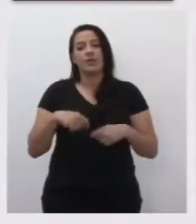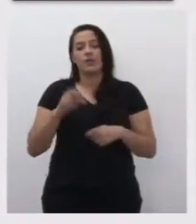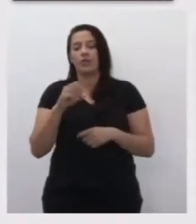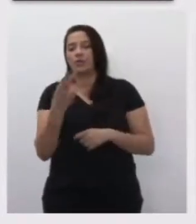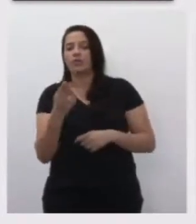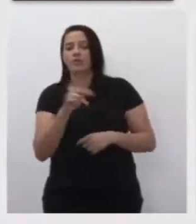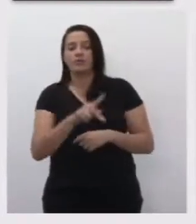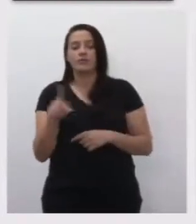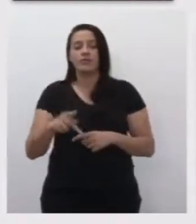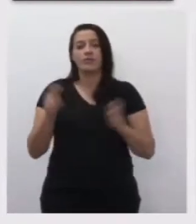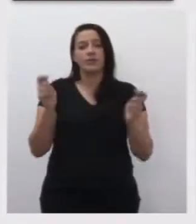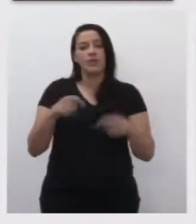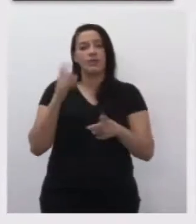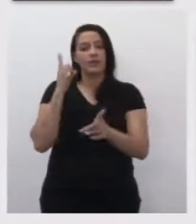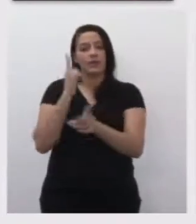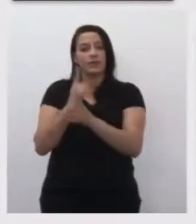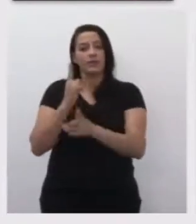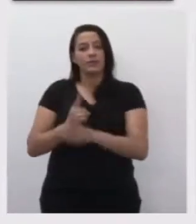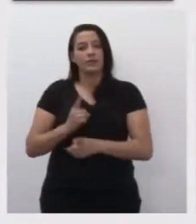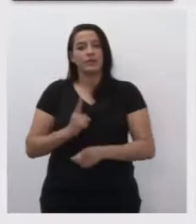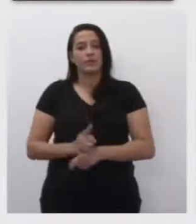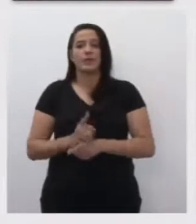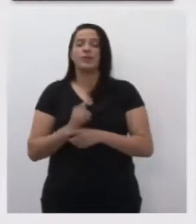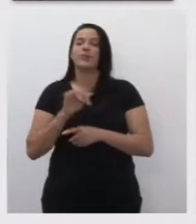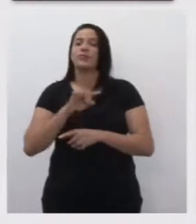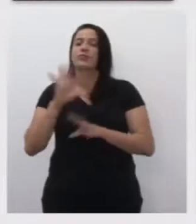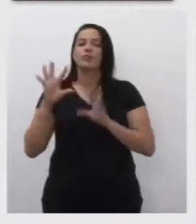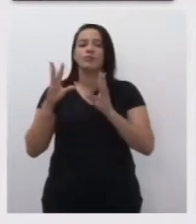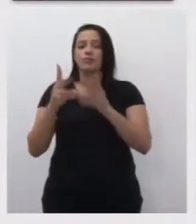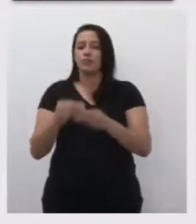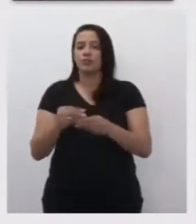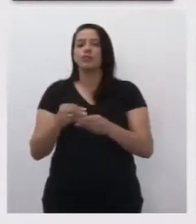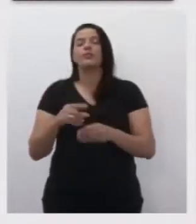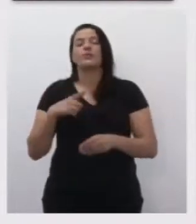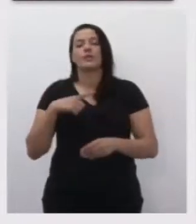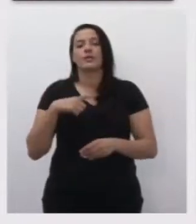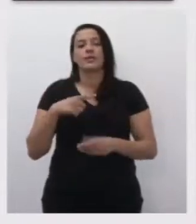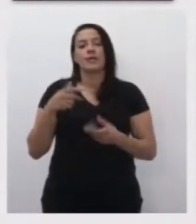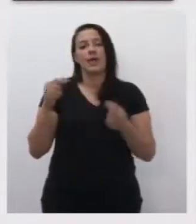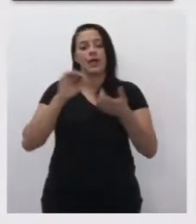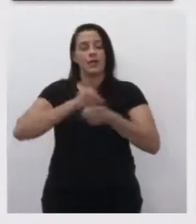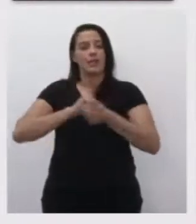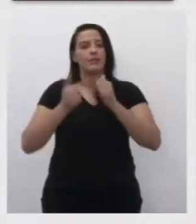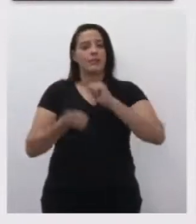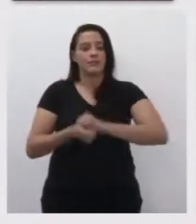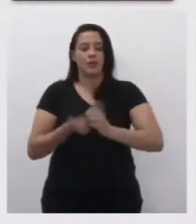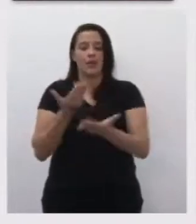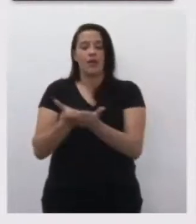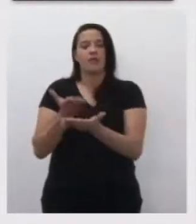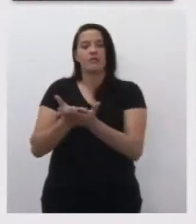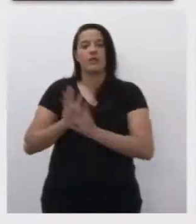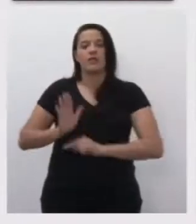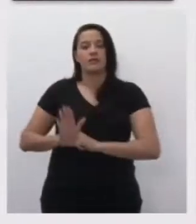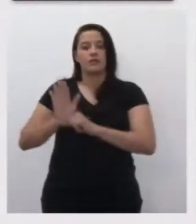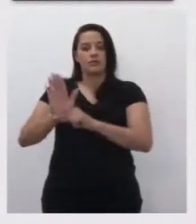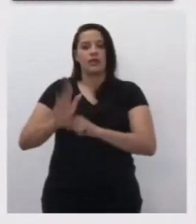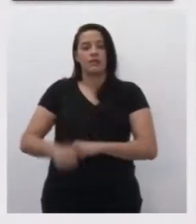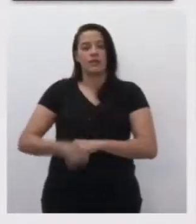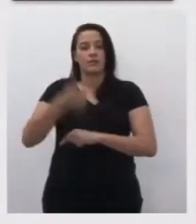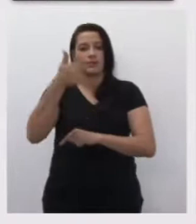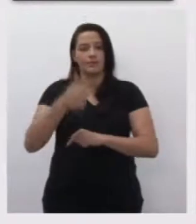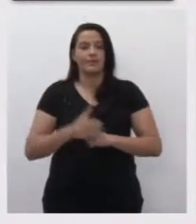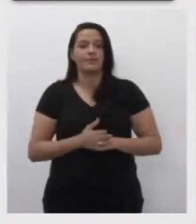ou ela podem ir encontrando o conteúdo para irem adaptando aí as aulas, né?